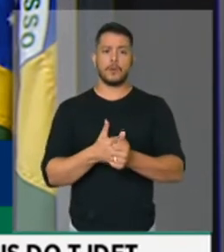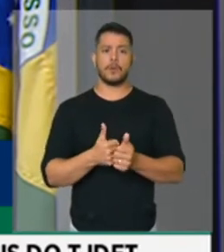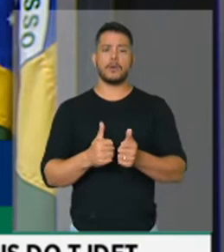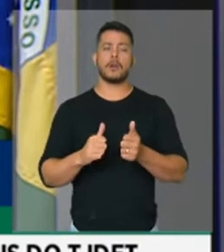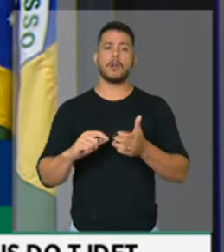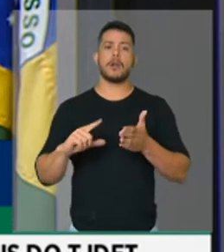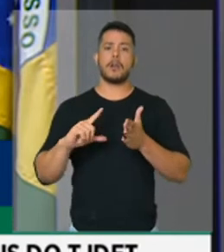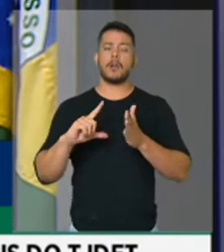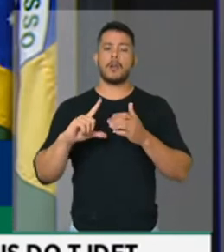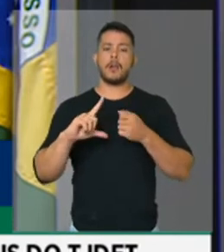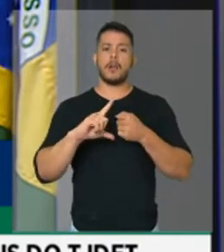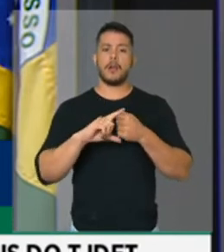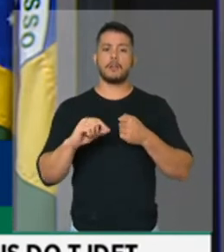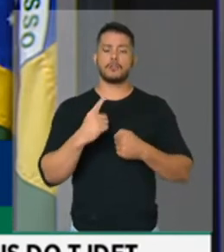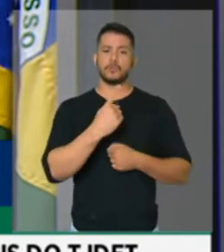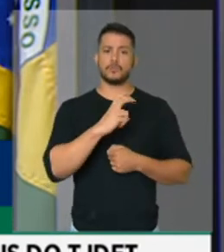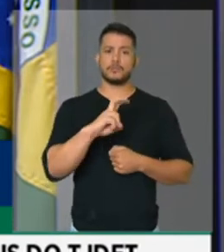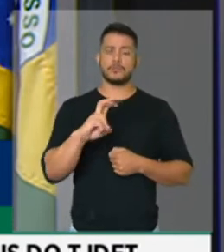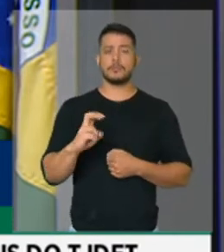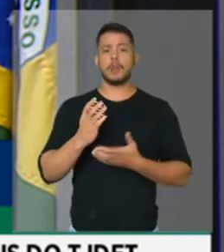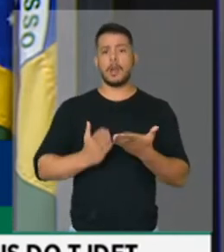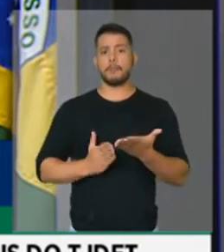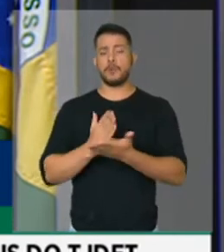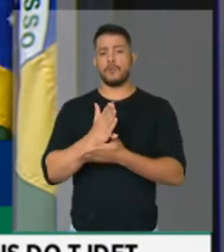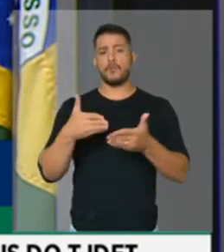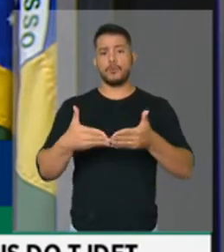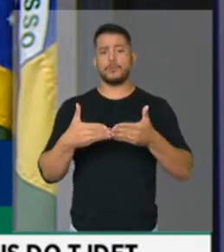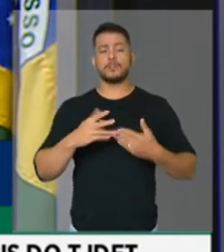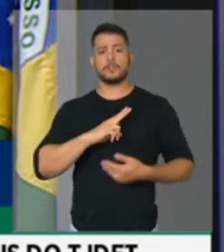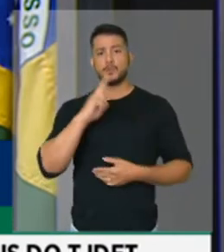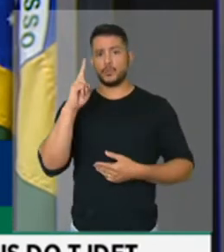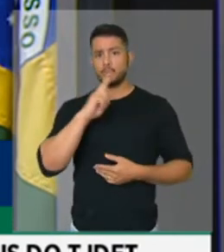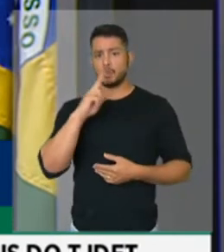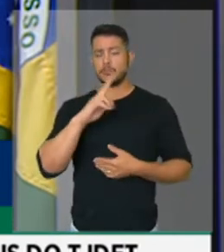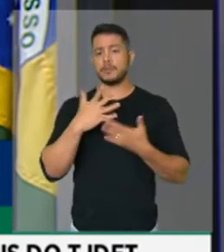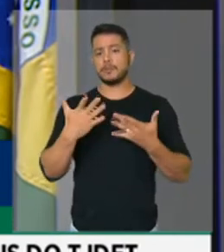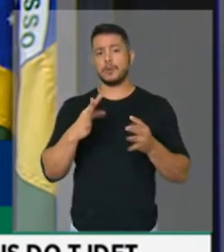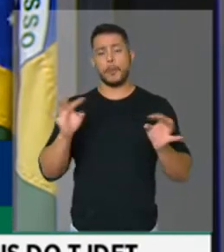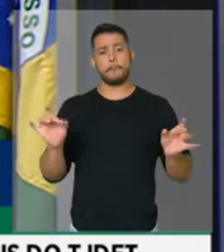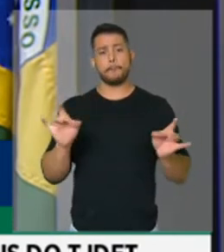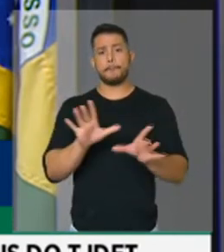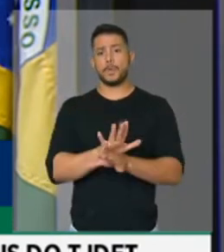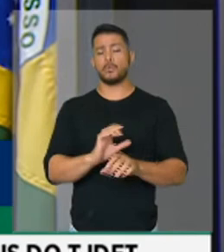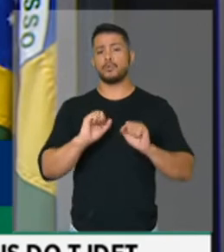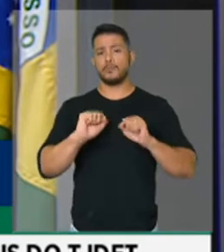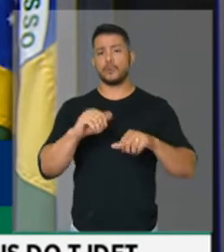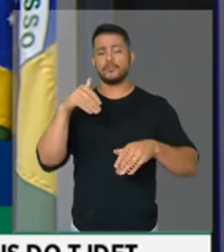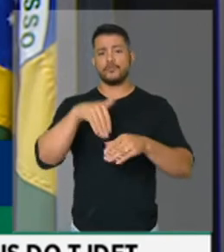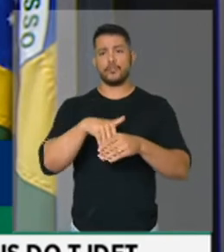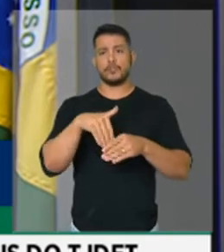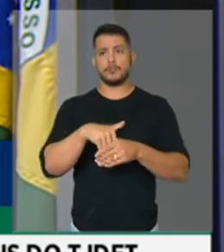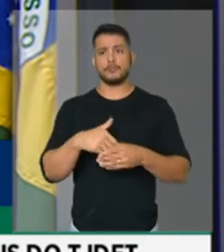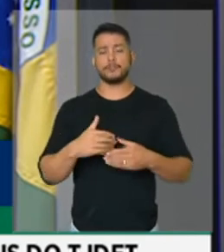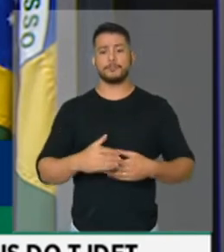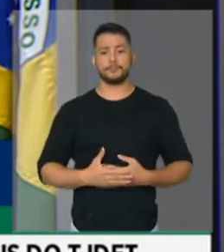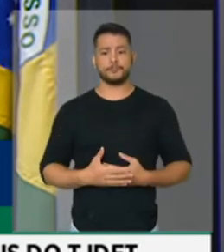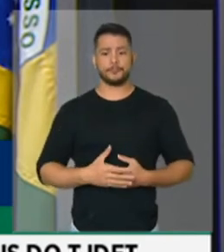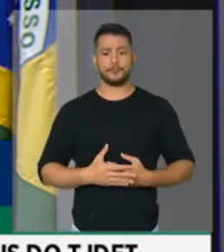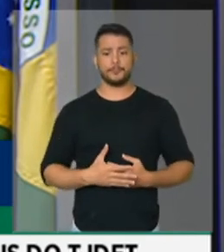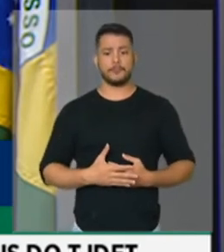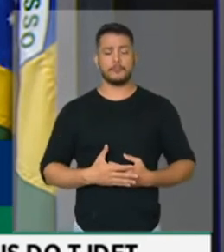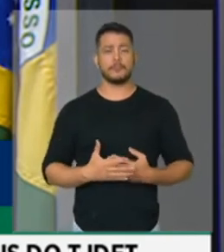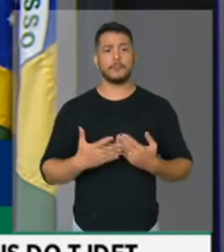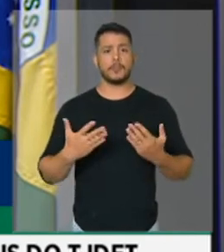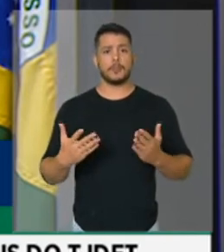RICD, o plenário aprovou o requerimento de urgência, estando a matéria pronta para aprovação. No que interessa, o voto da relatora, no que interessa, o